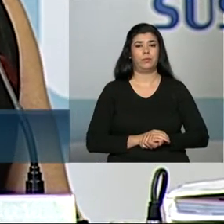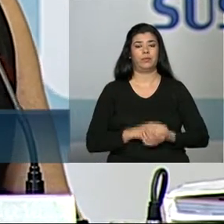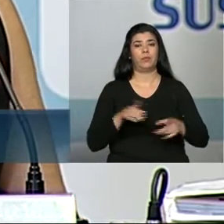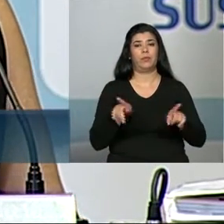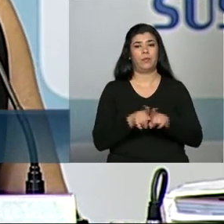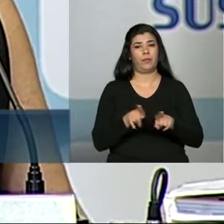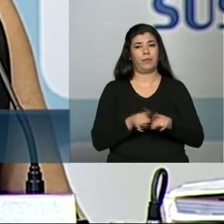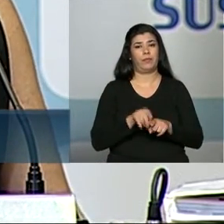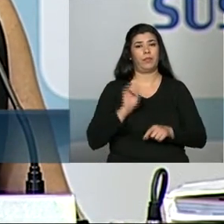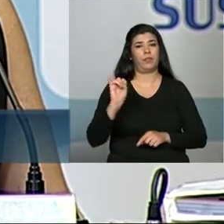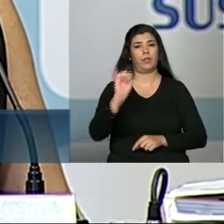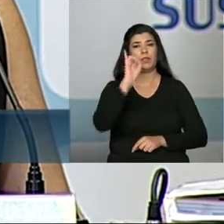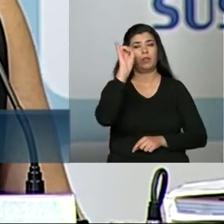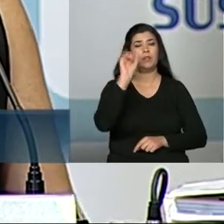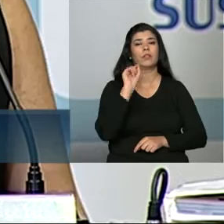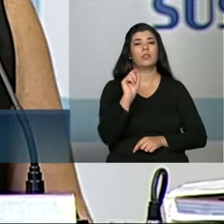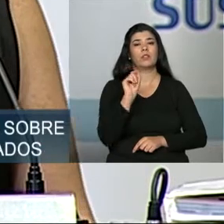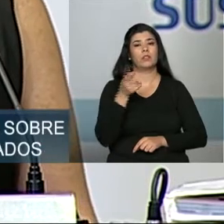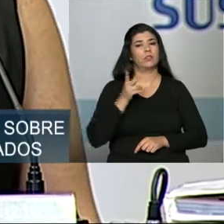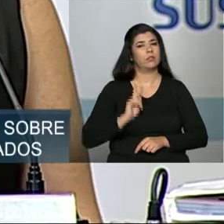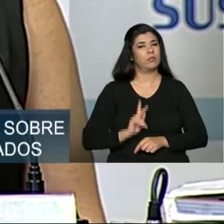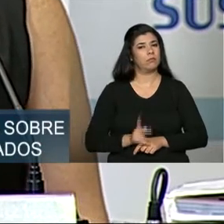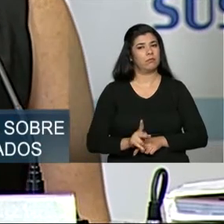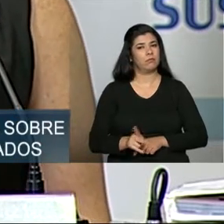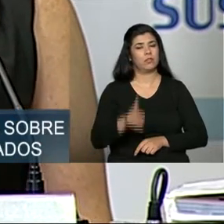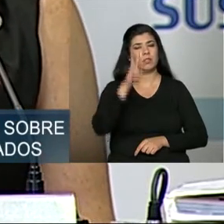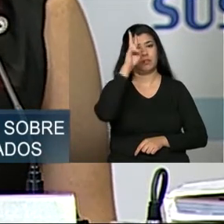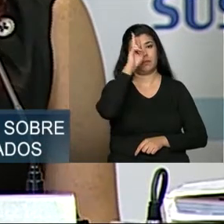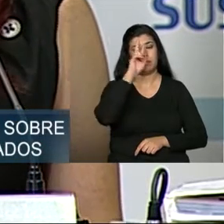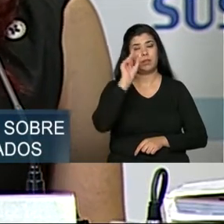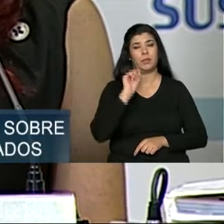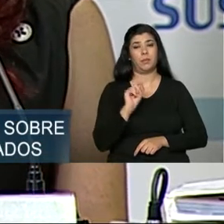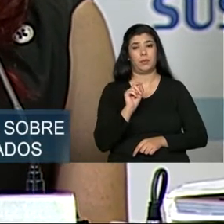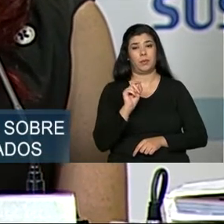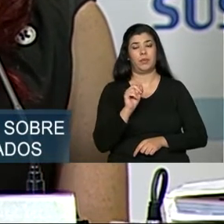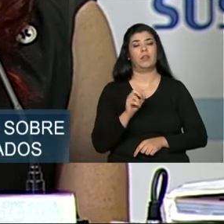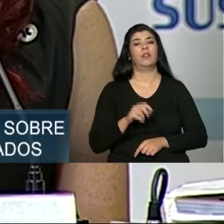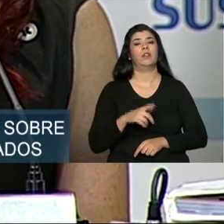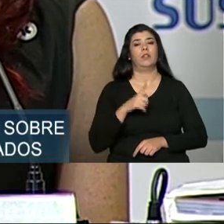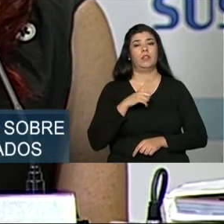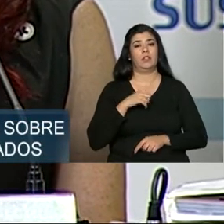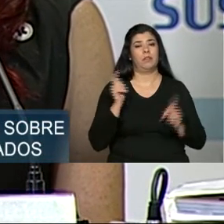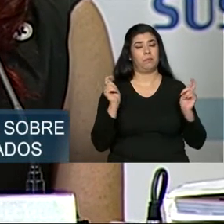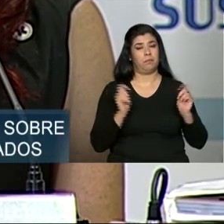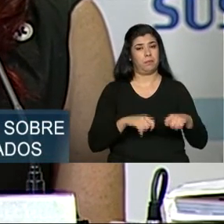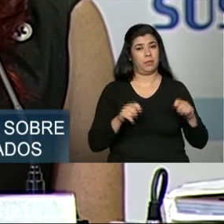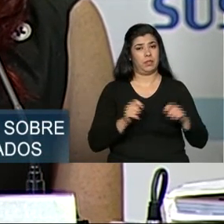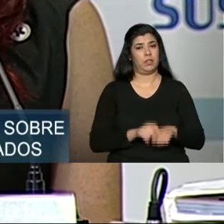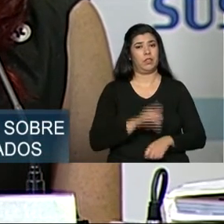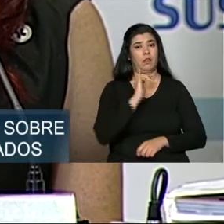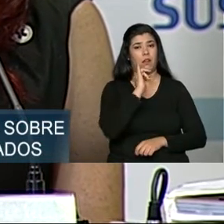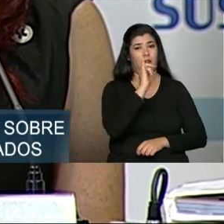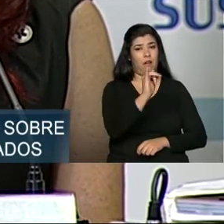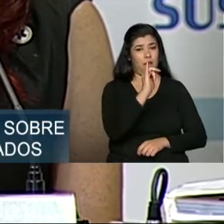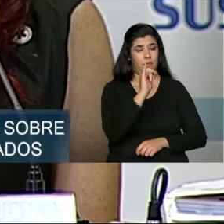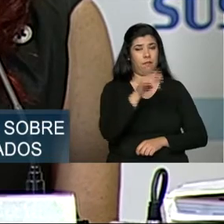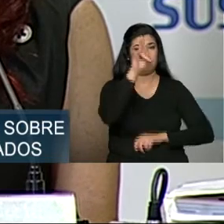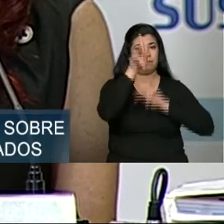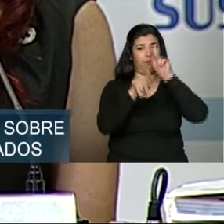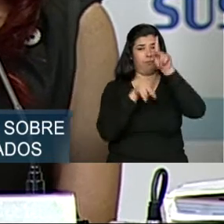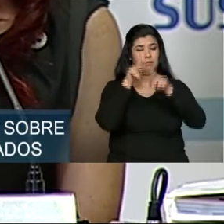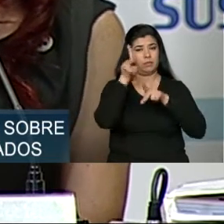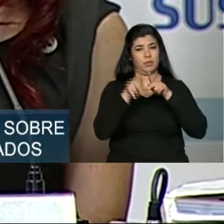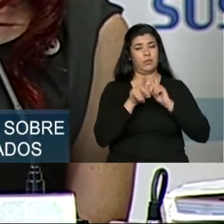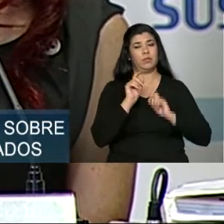Também é importante de sempre ressaltar que é preciso lembrar a população de que, para